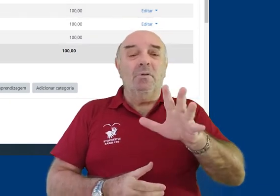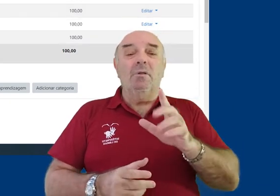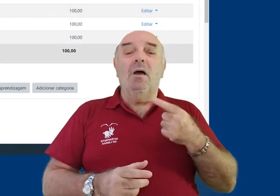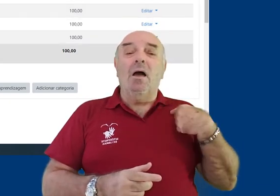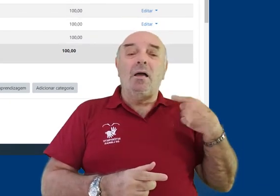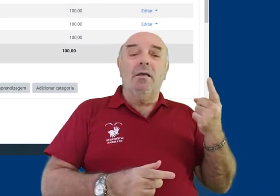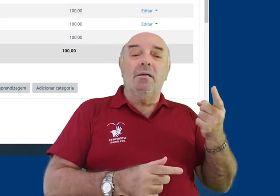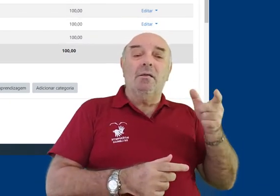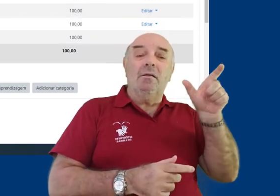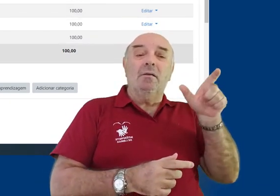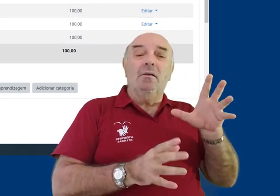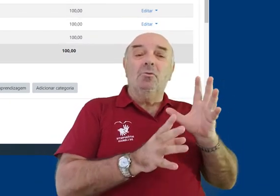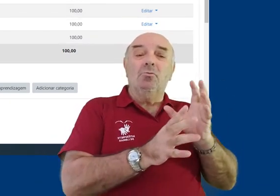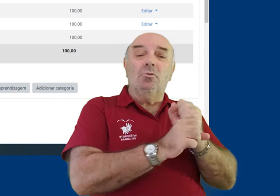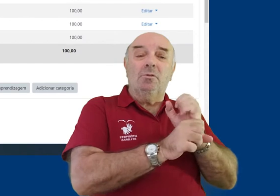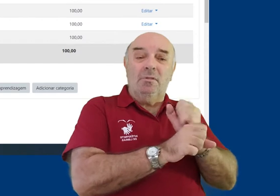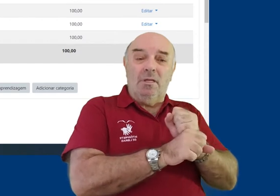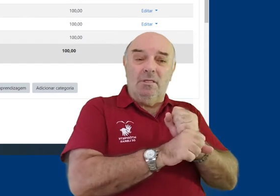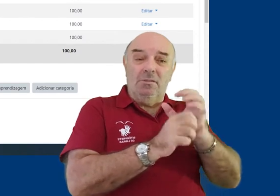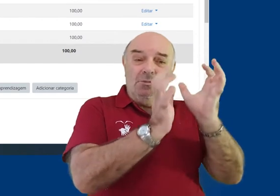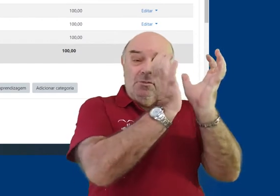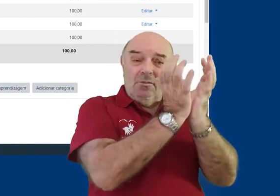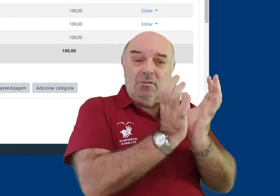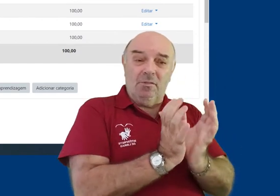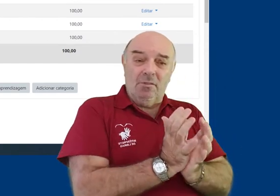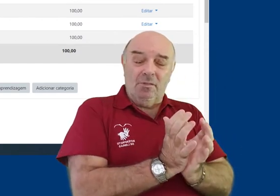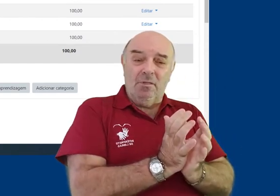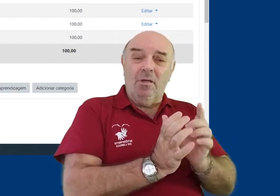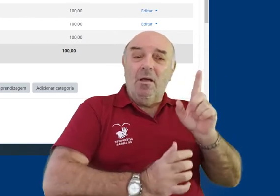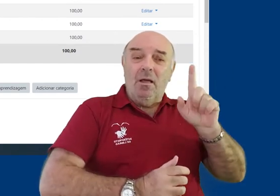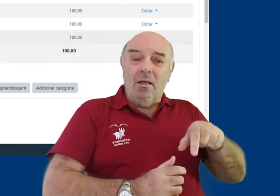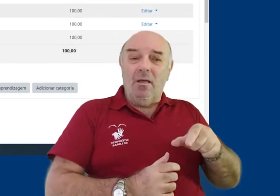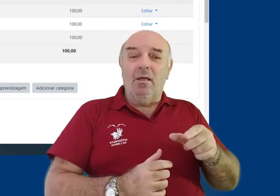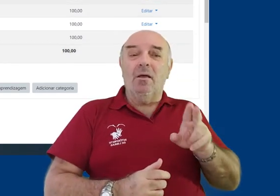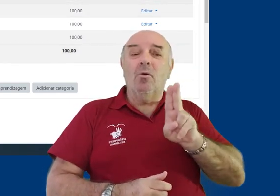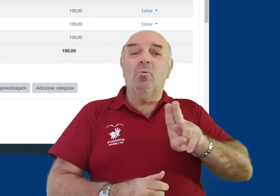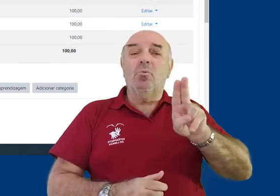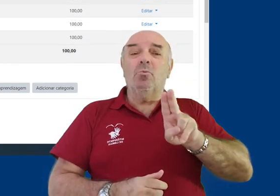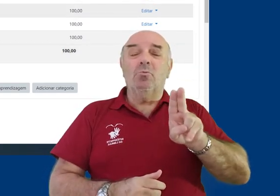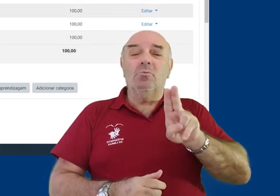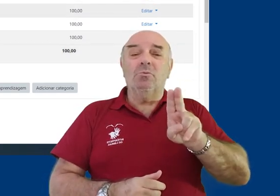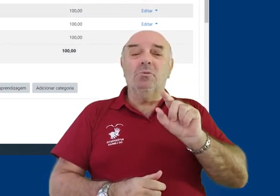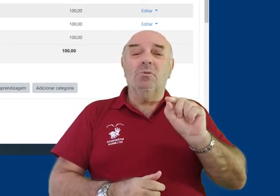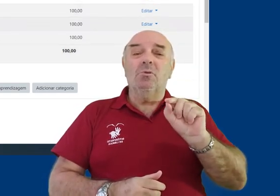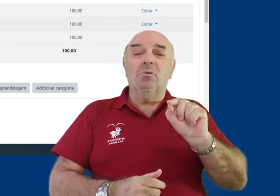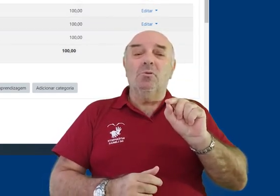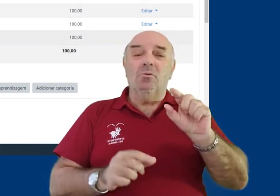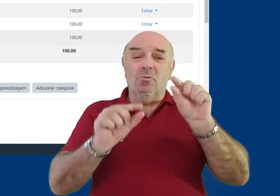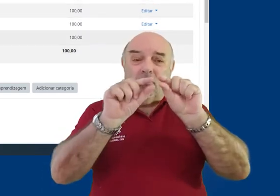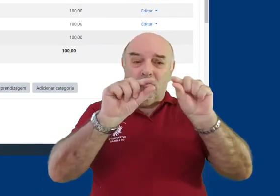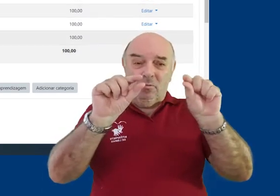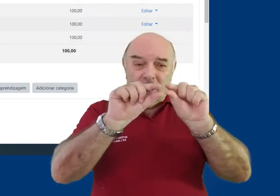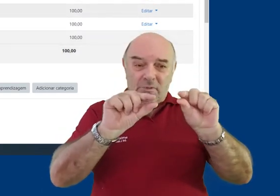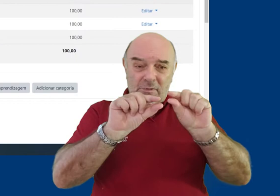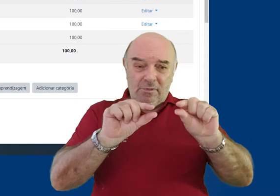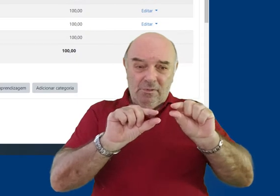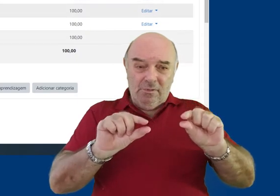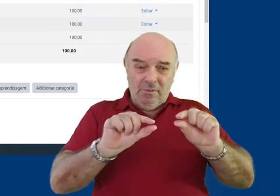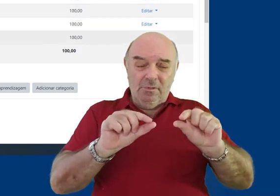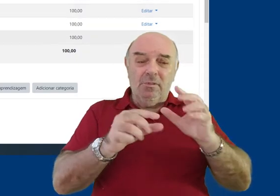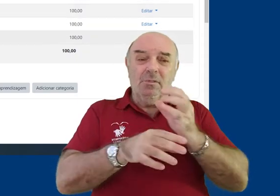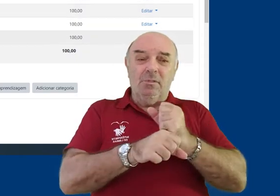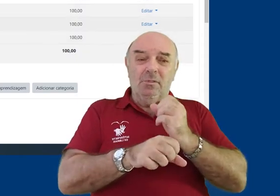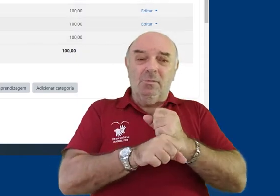E os totais de categoria são um cálculo que utilizará os itens de